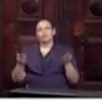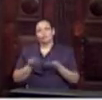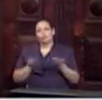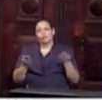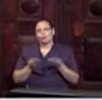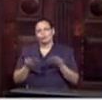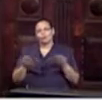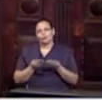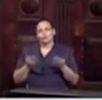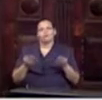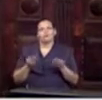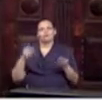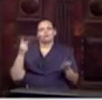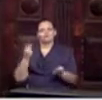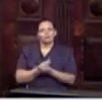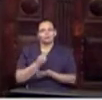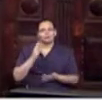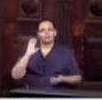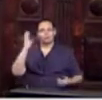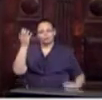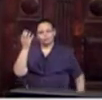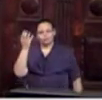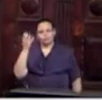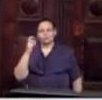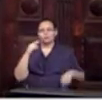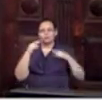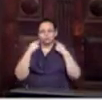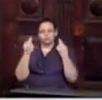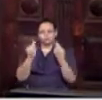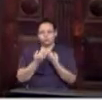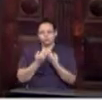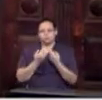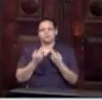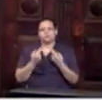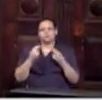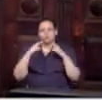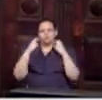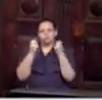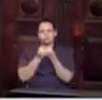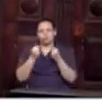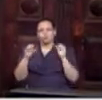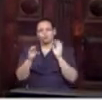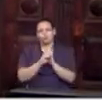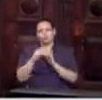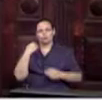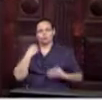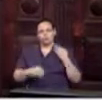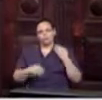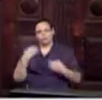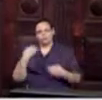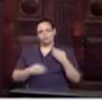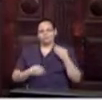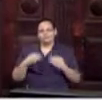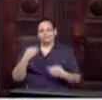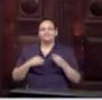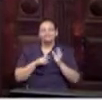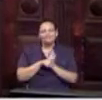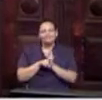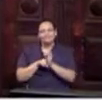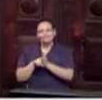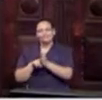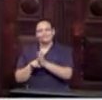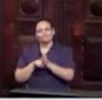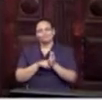hoje ocorreu uma reunião da Comissão de Constituição e Justiça para examinar